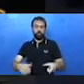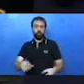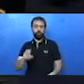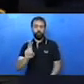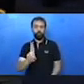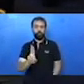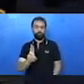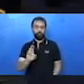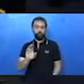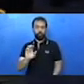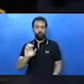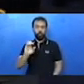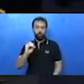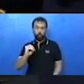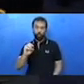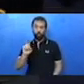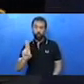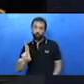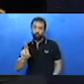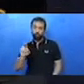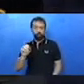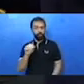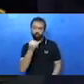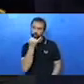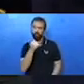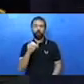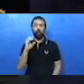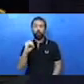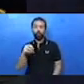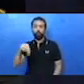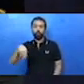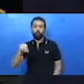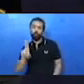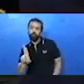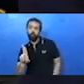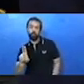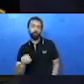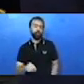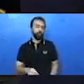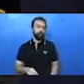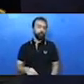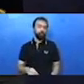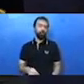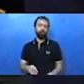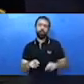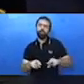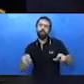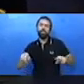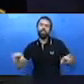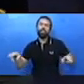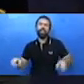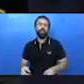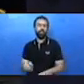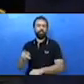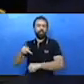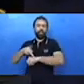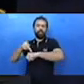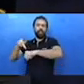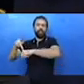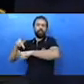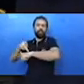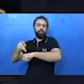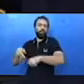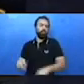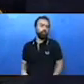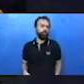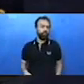temos várias bandeiras, mas são de outros países, tá? Pessoas que falam outras línguas, outros governos. Então,